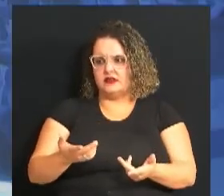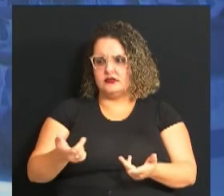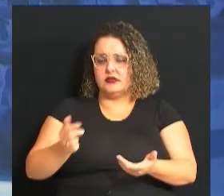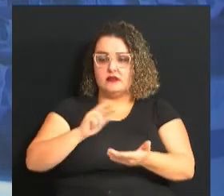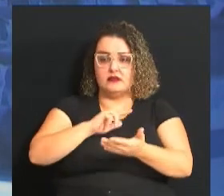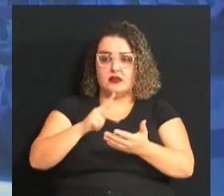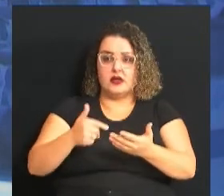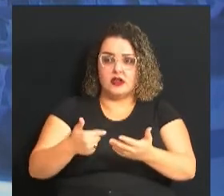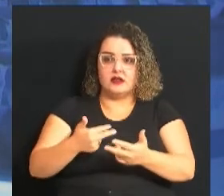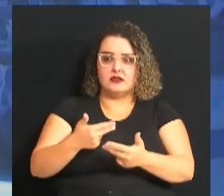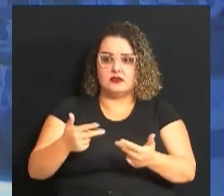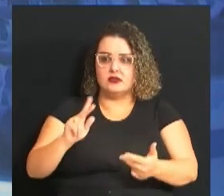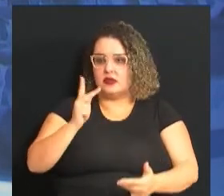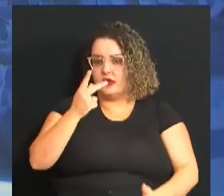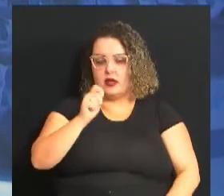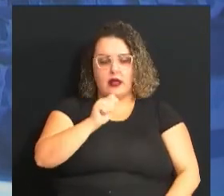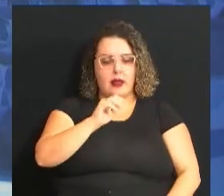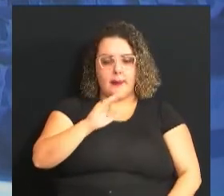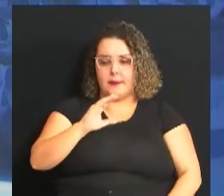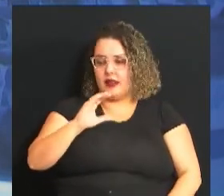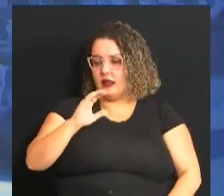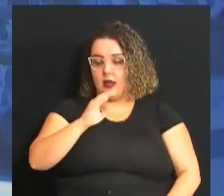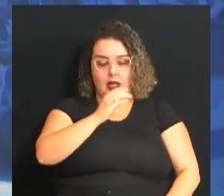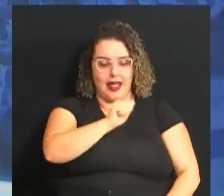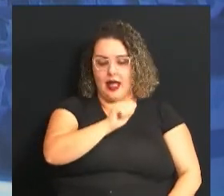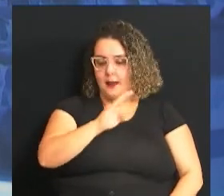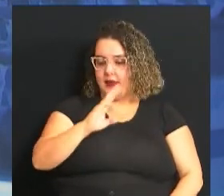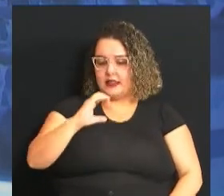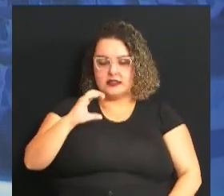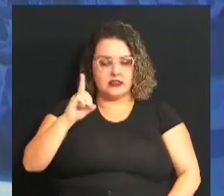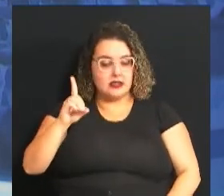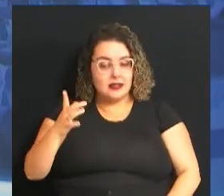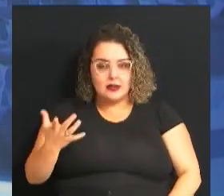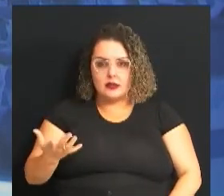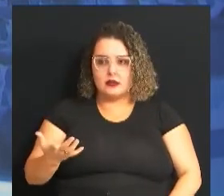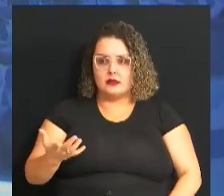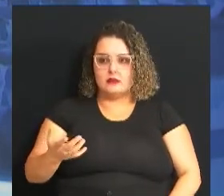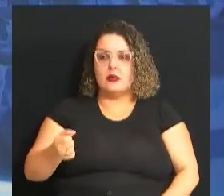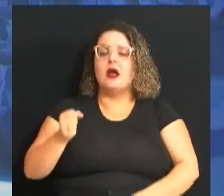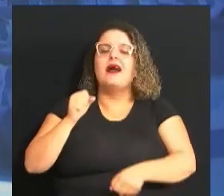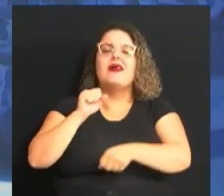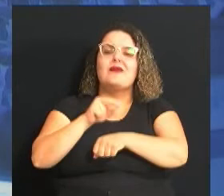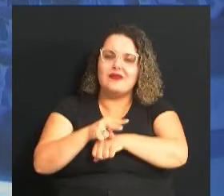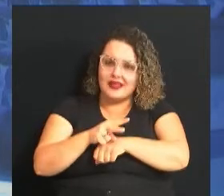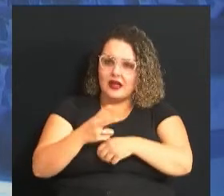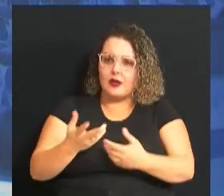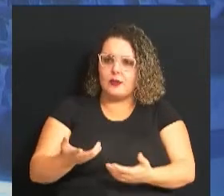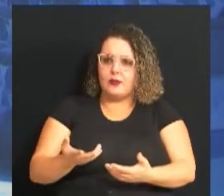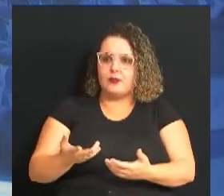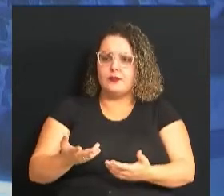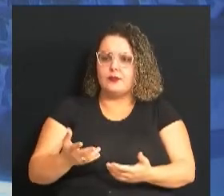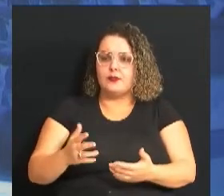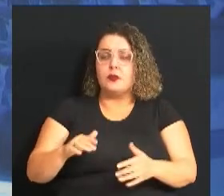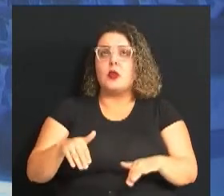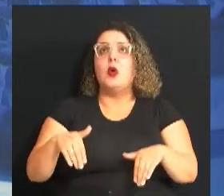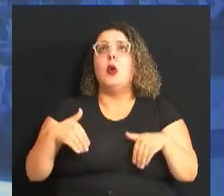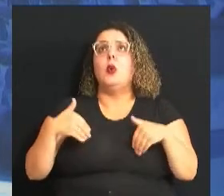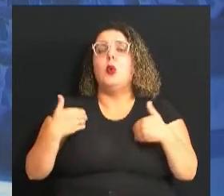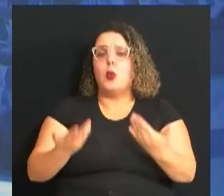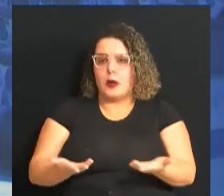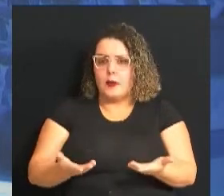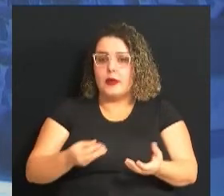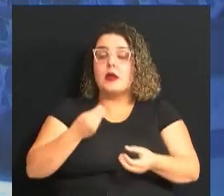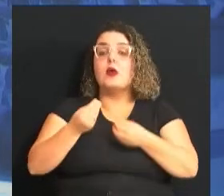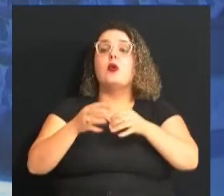de hepatite, A, B, C, D, enfim. A viral, quais são e como se pega?